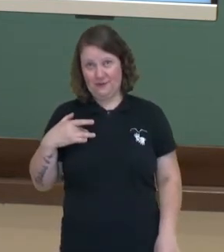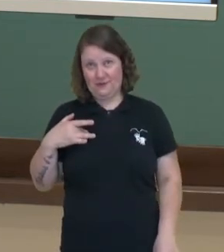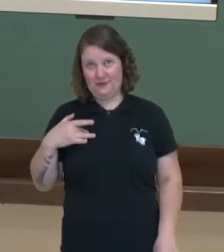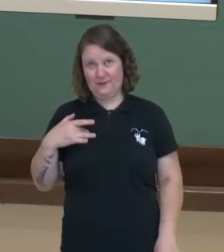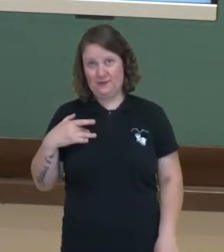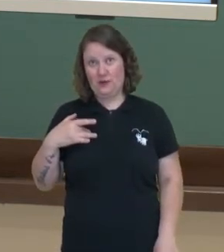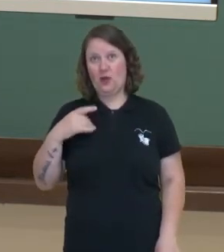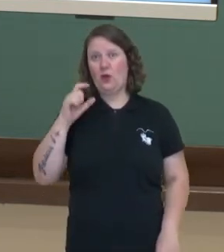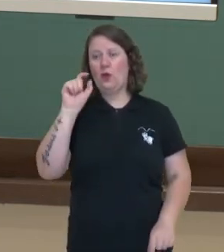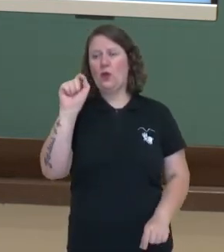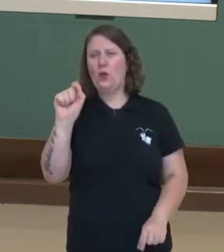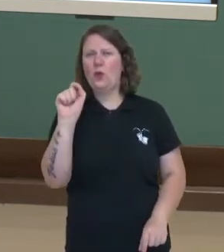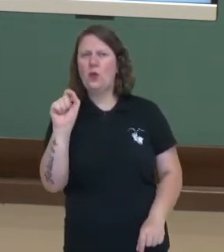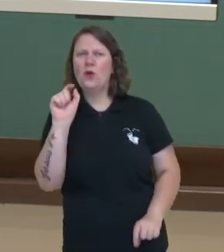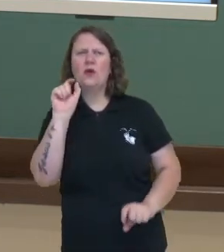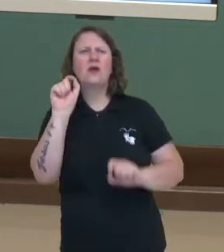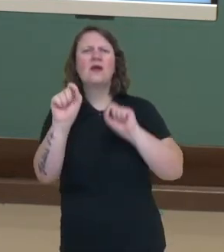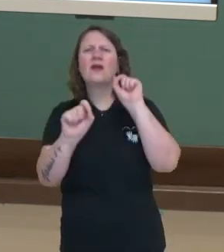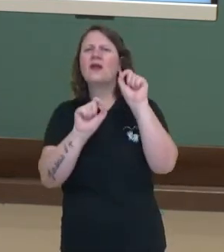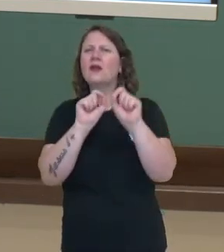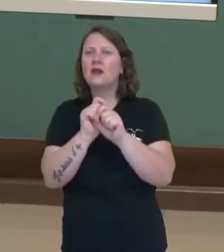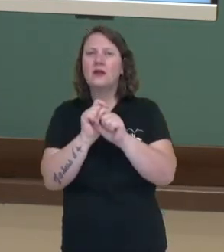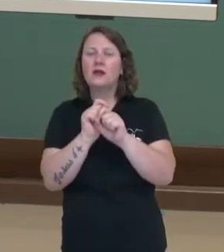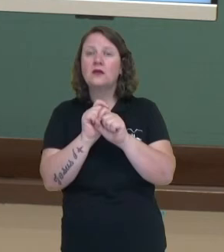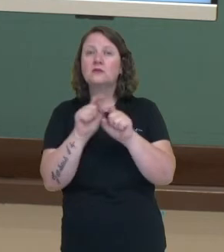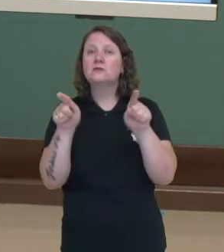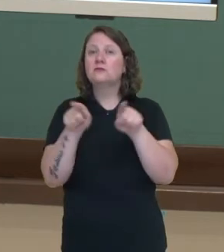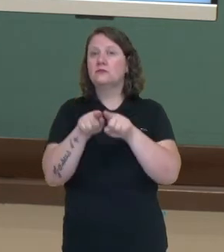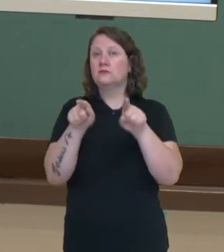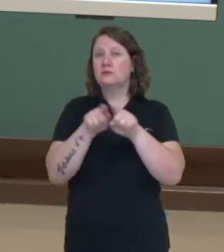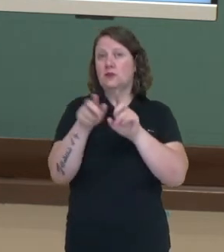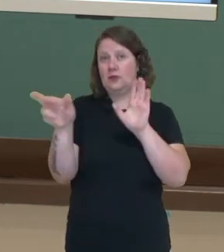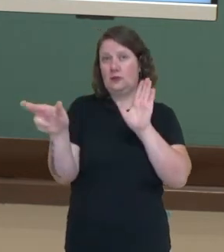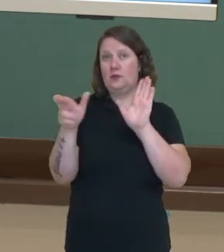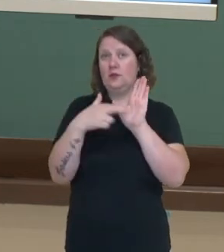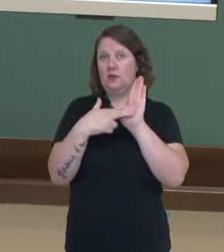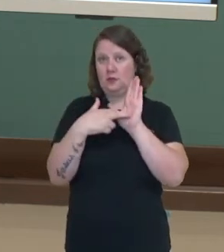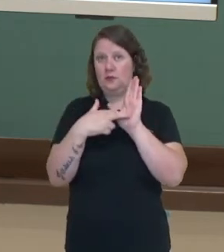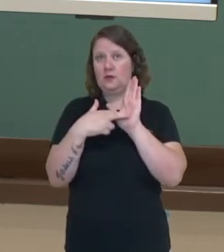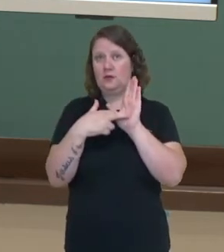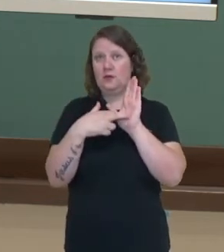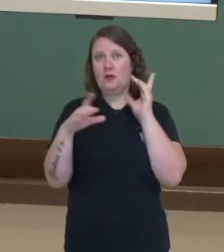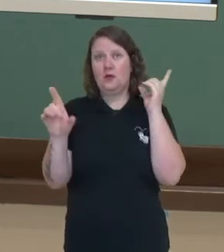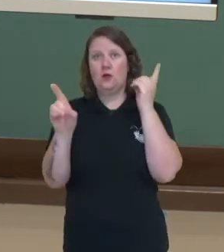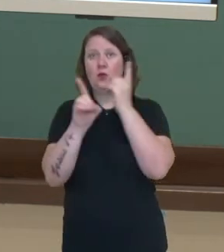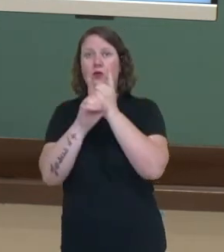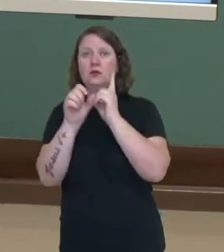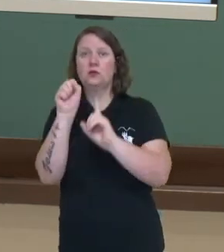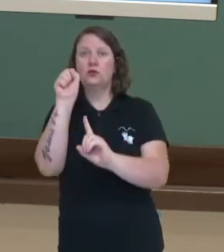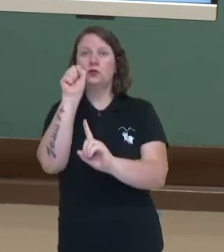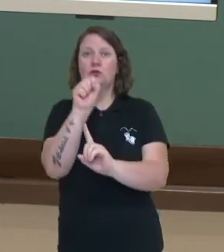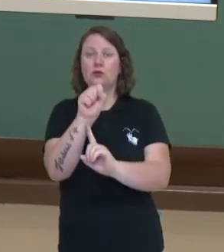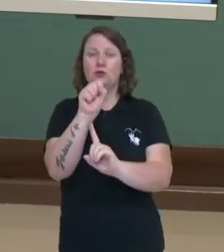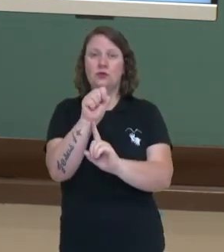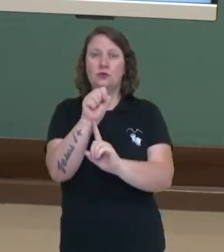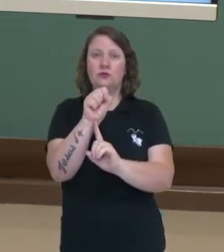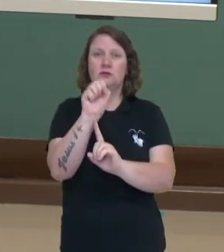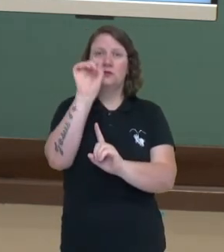do o que é necessário, tivemos a resposta e encontramos o sujeito de cada